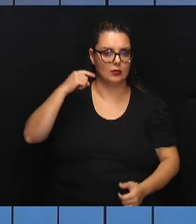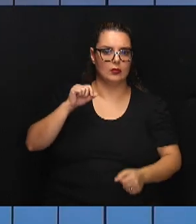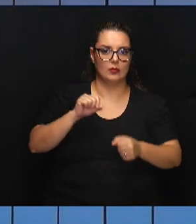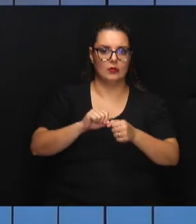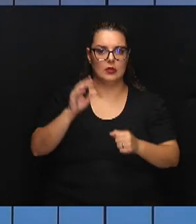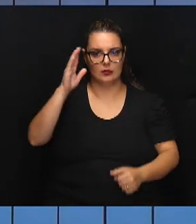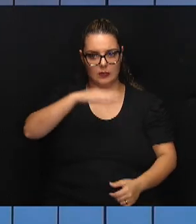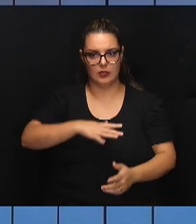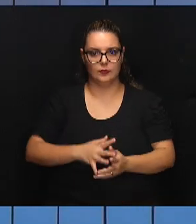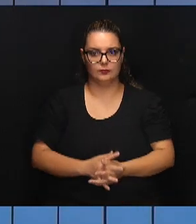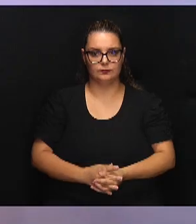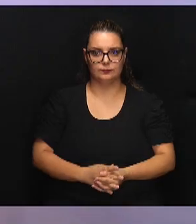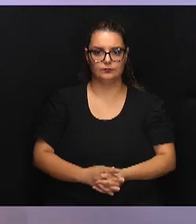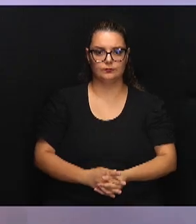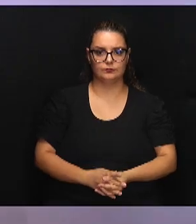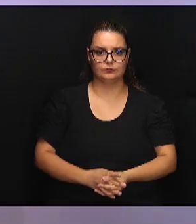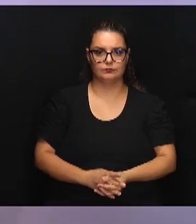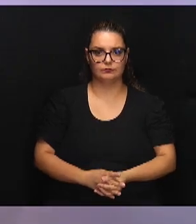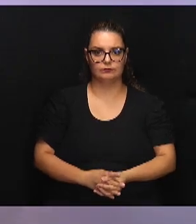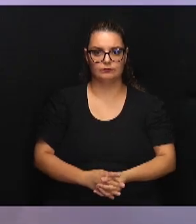mal?